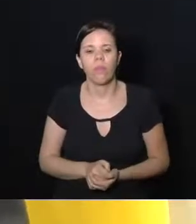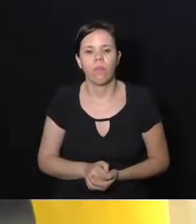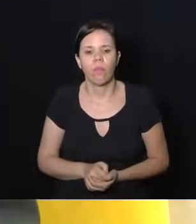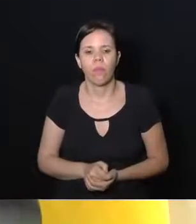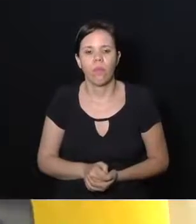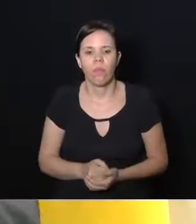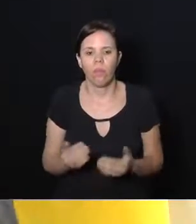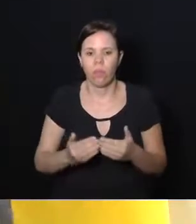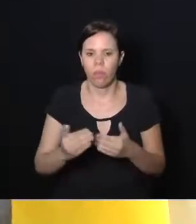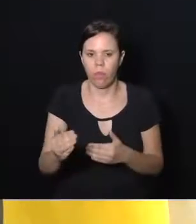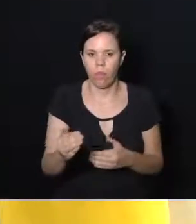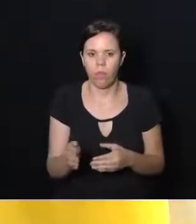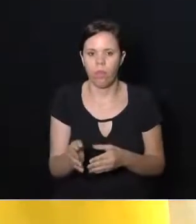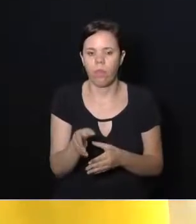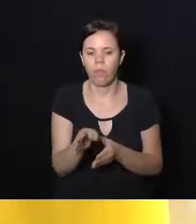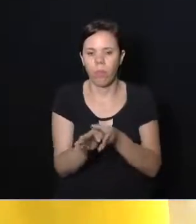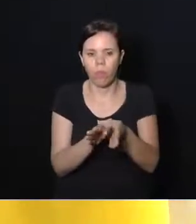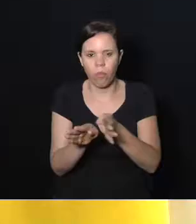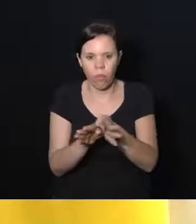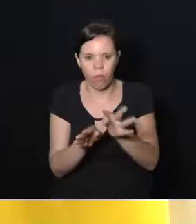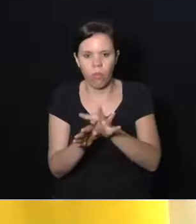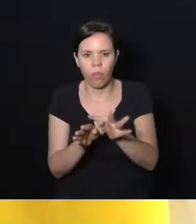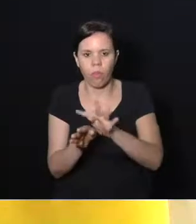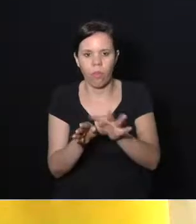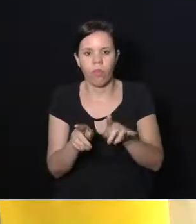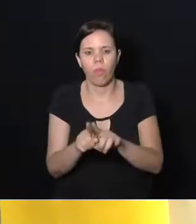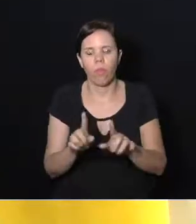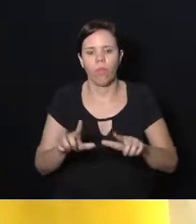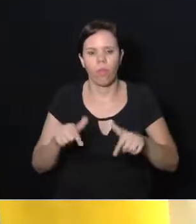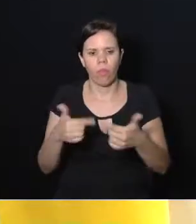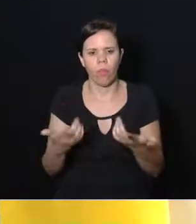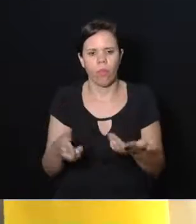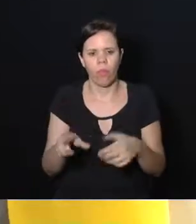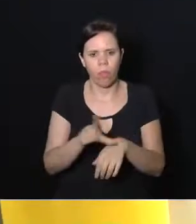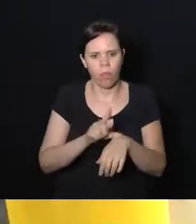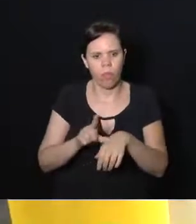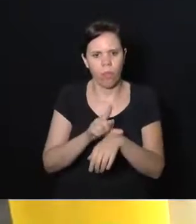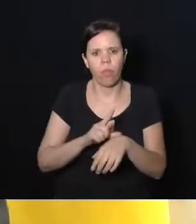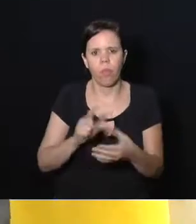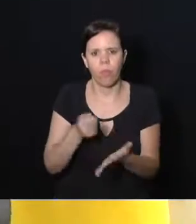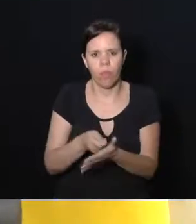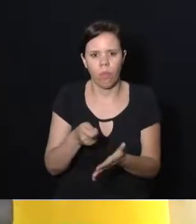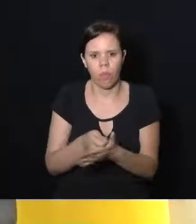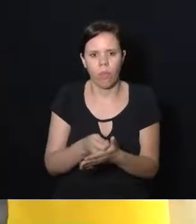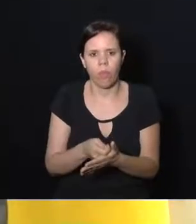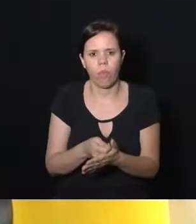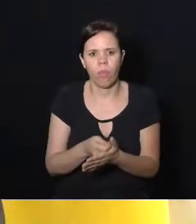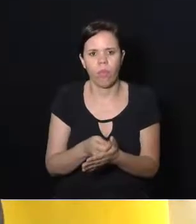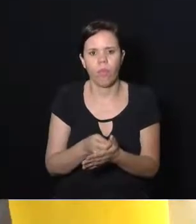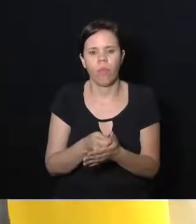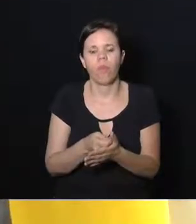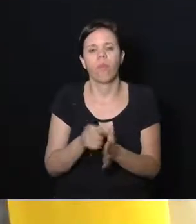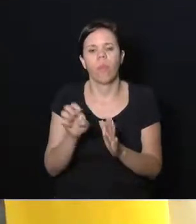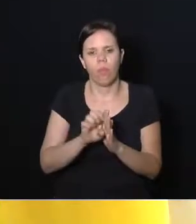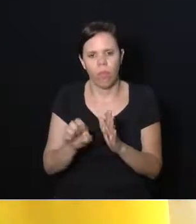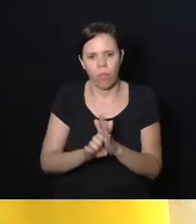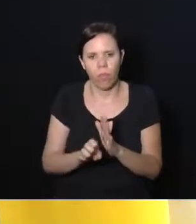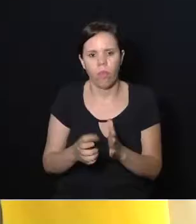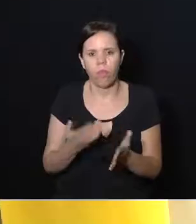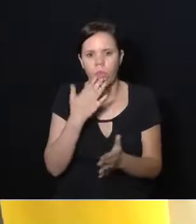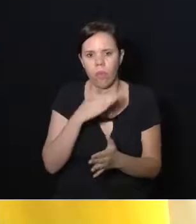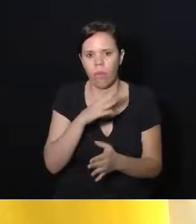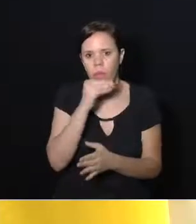E a partir daí o Conselho Tutelar vai tomar as providências que a própria legislação, o Estatuto da Criança e do Adolescente